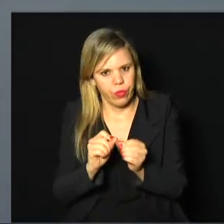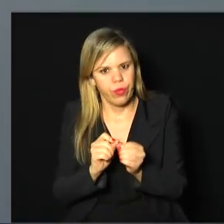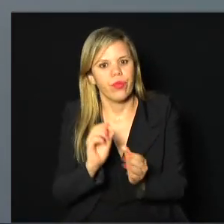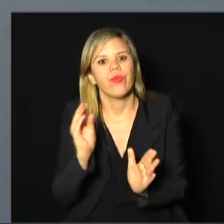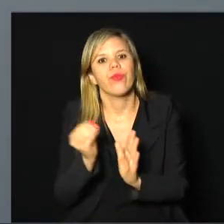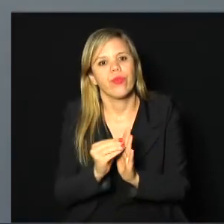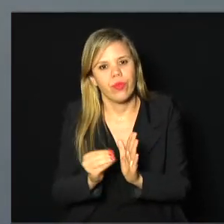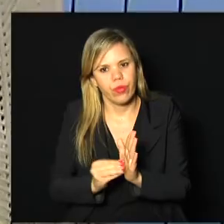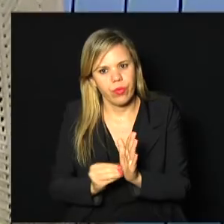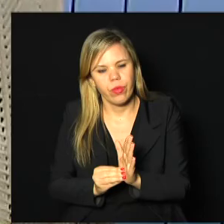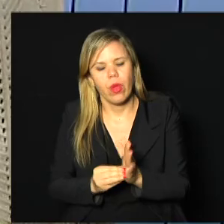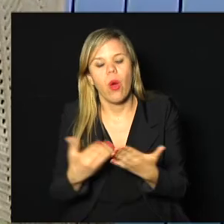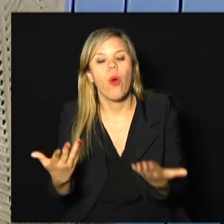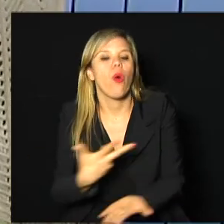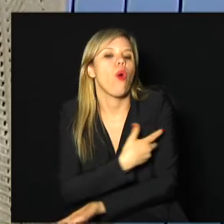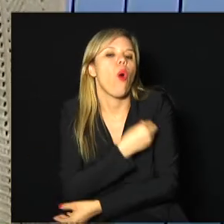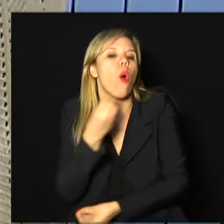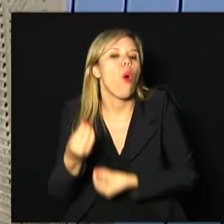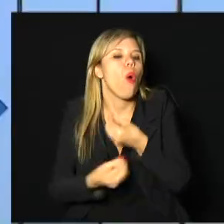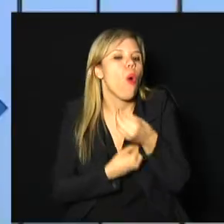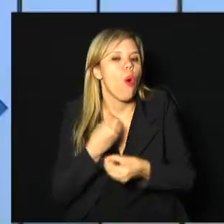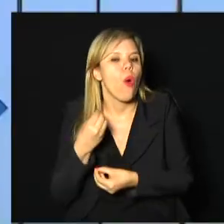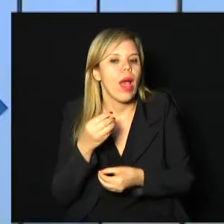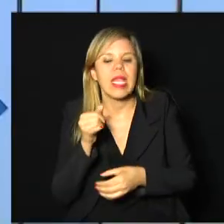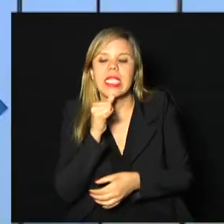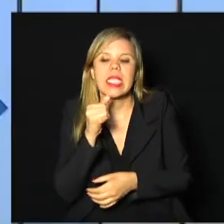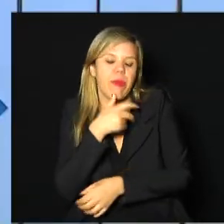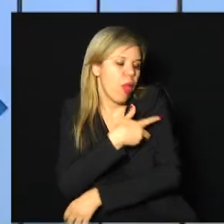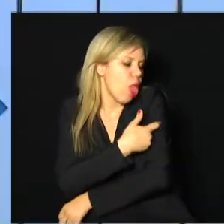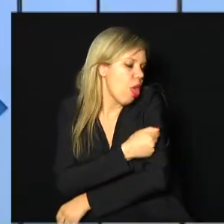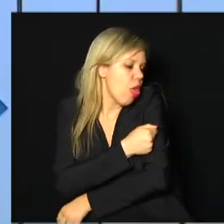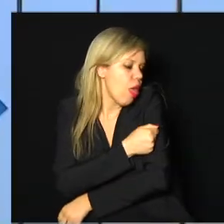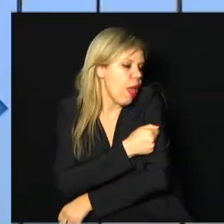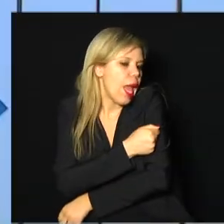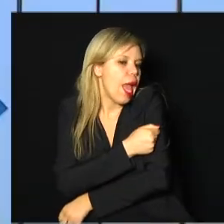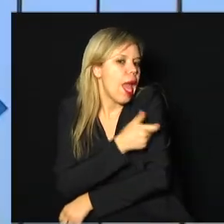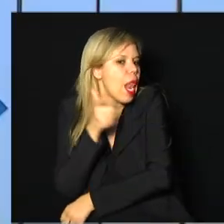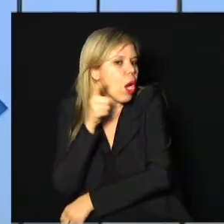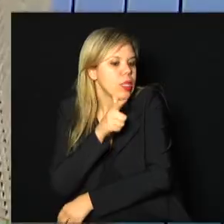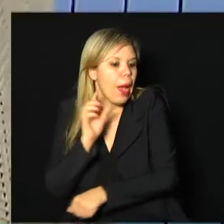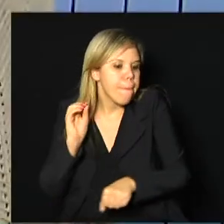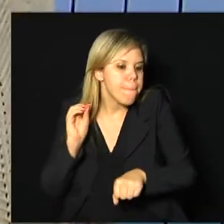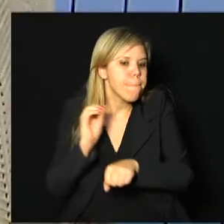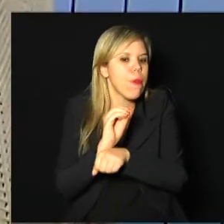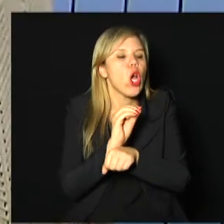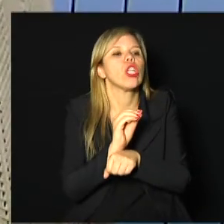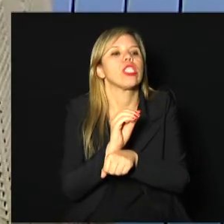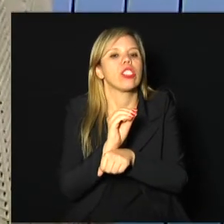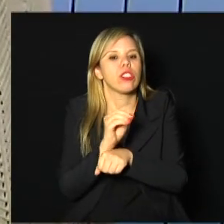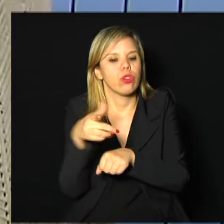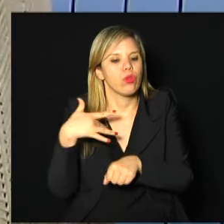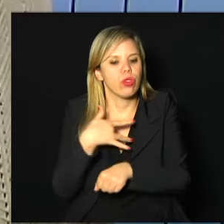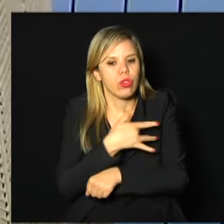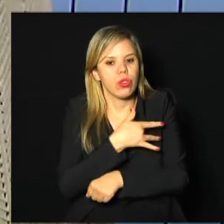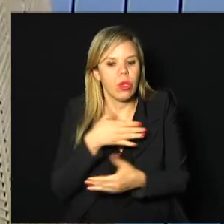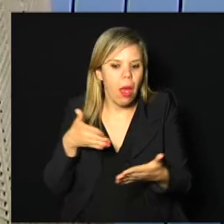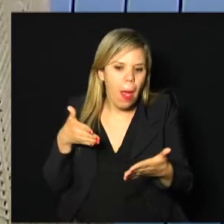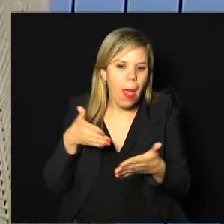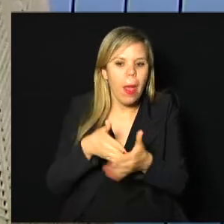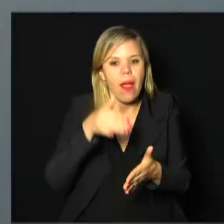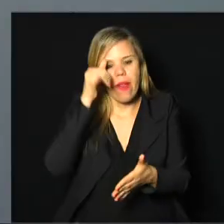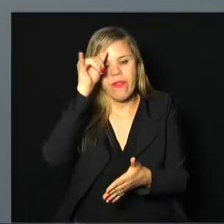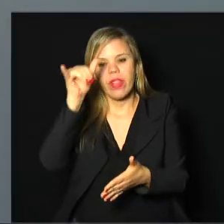será feita. Agora, doutora, a vacina ela funciona como um bloqueio, né? É um bloqueio para